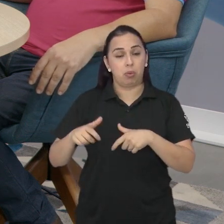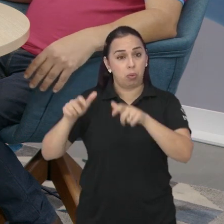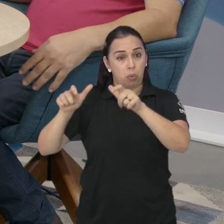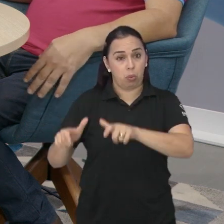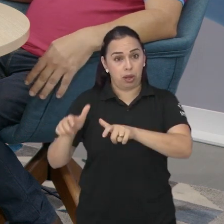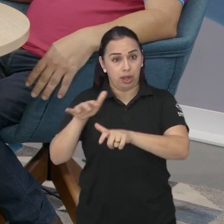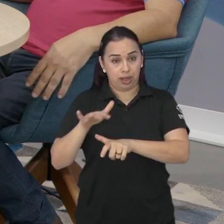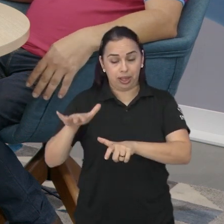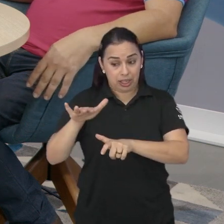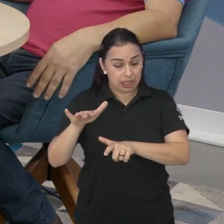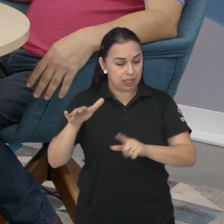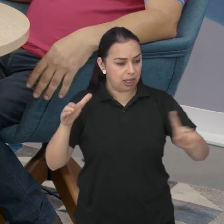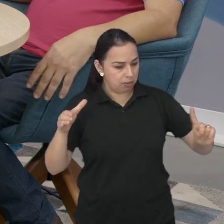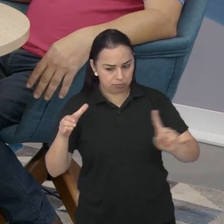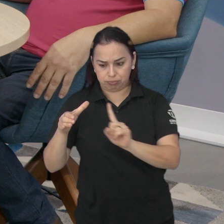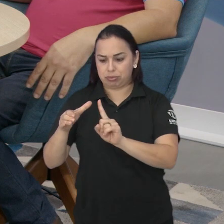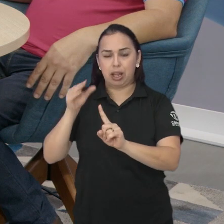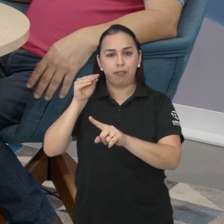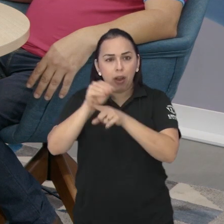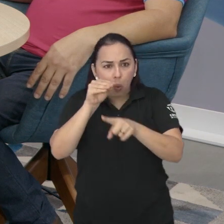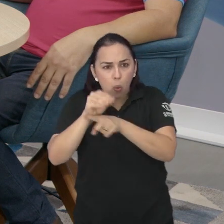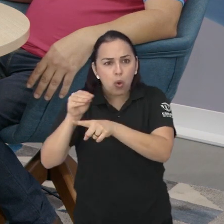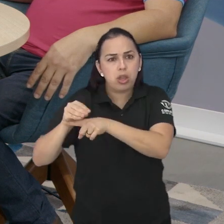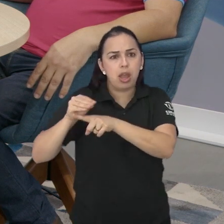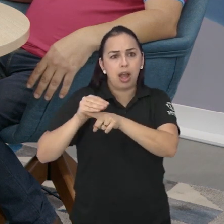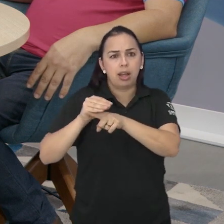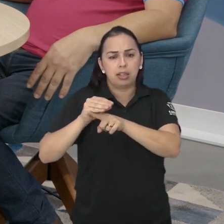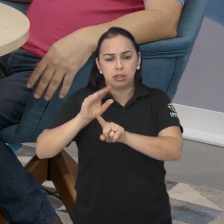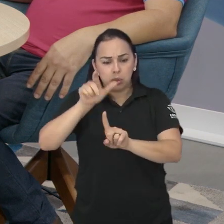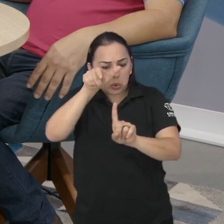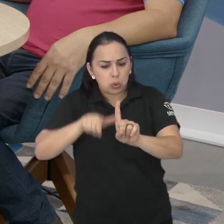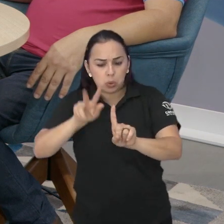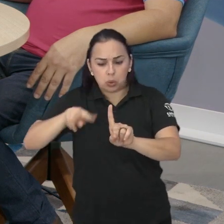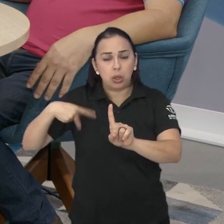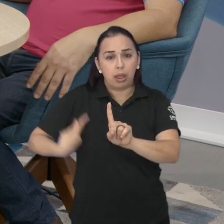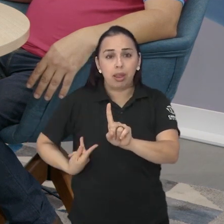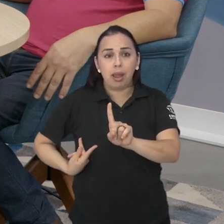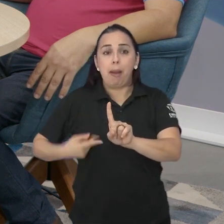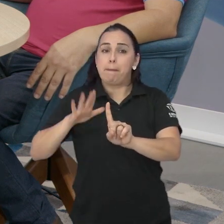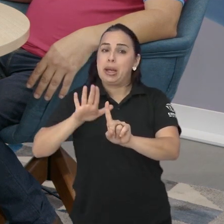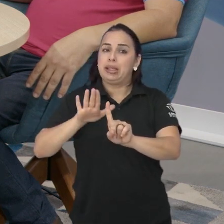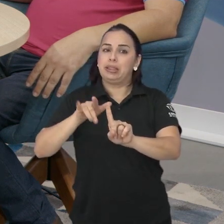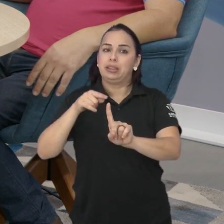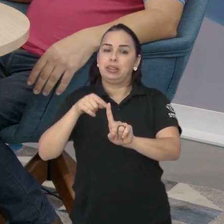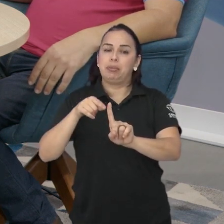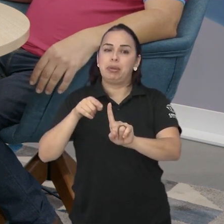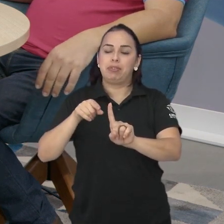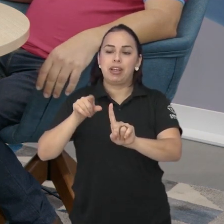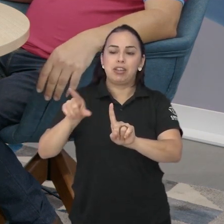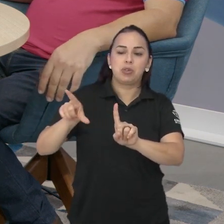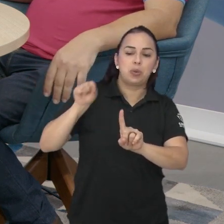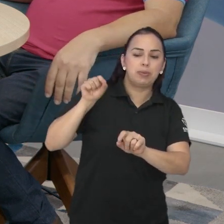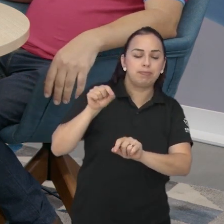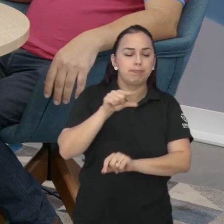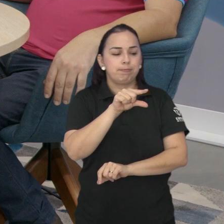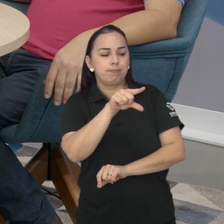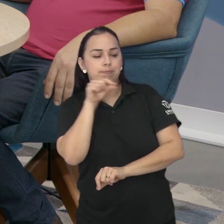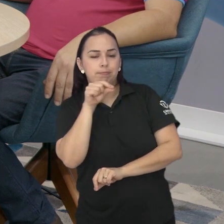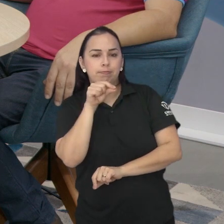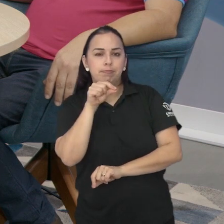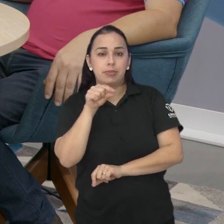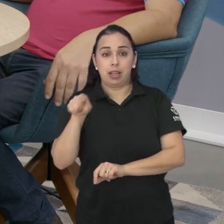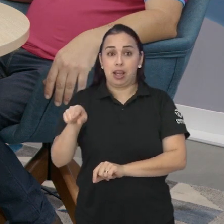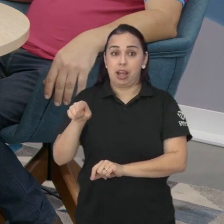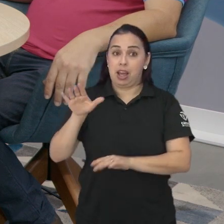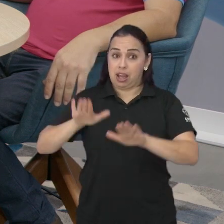A gente fala que vai cuidar dele, vai tratar dele como indivíduo. Mas também ele vai ter que ter a escolha dele. Qual que é a escolha dele? Ele vai